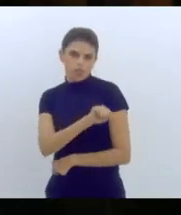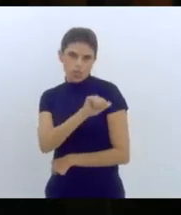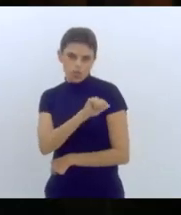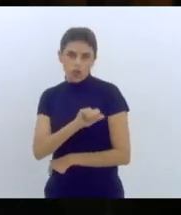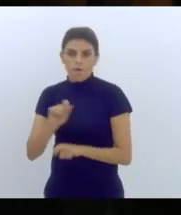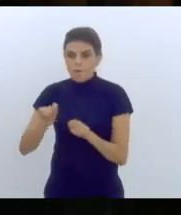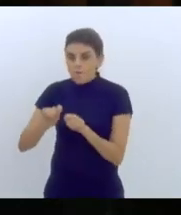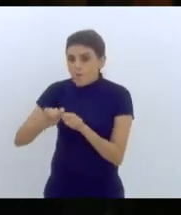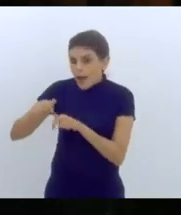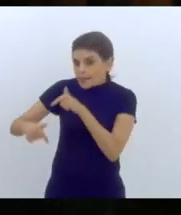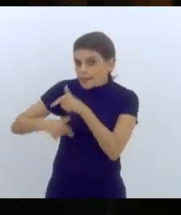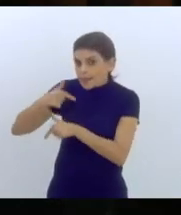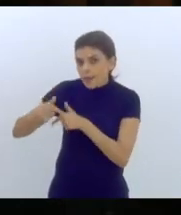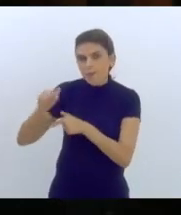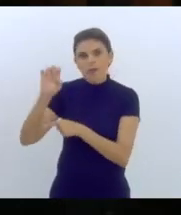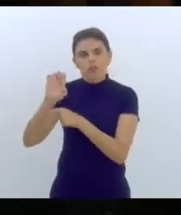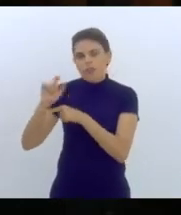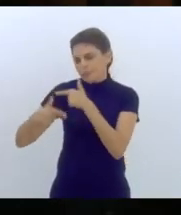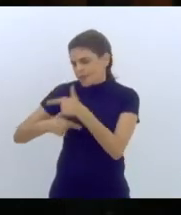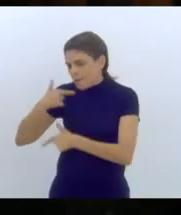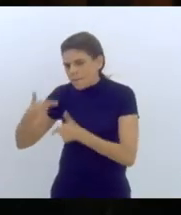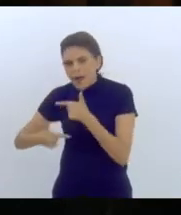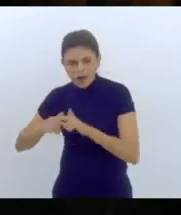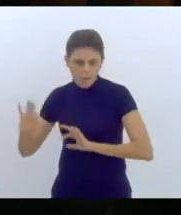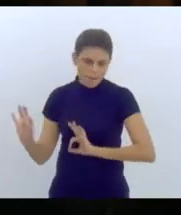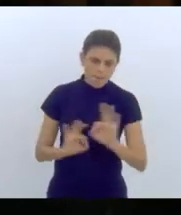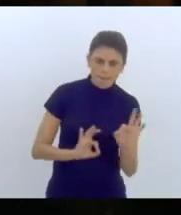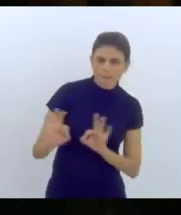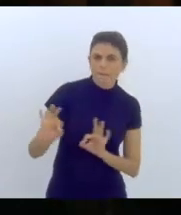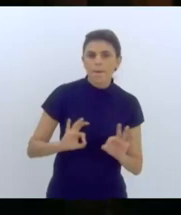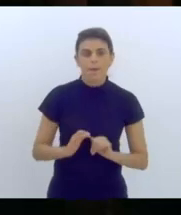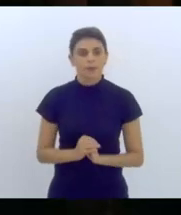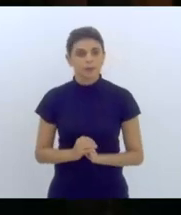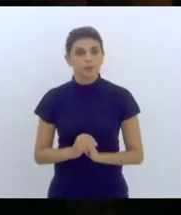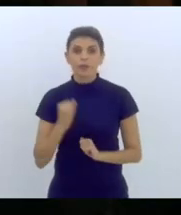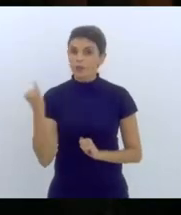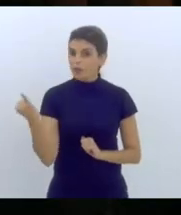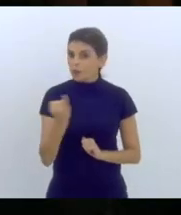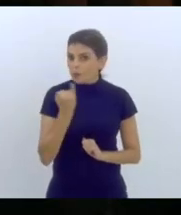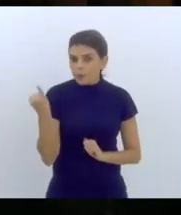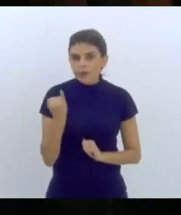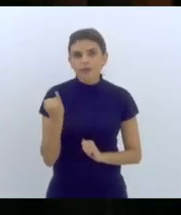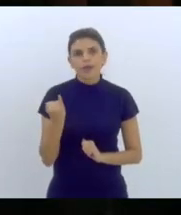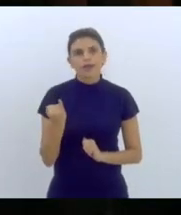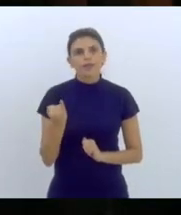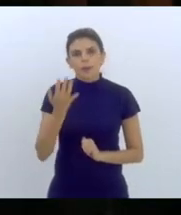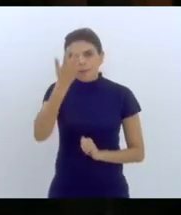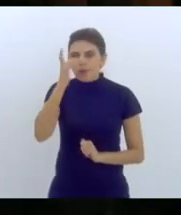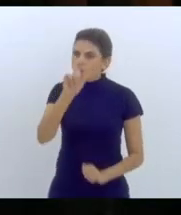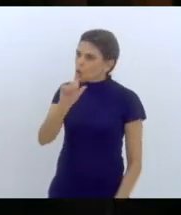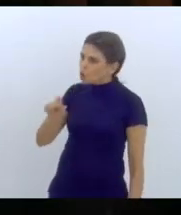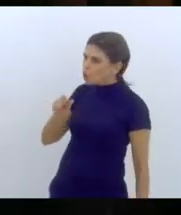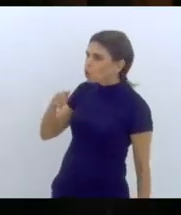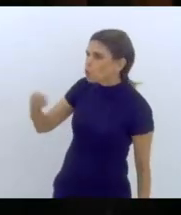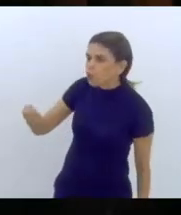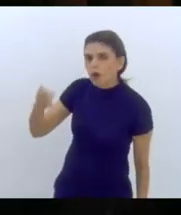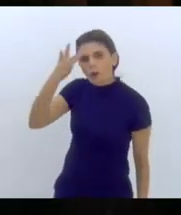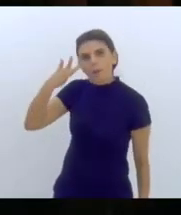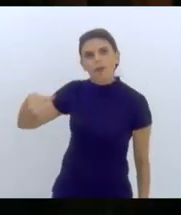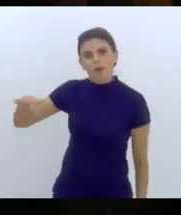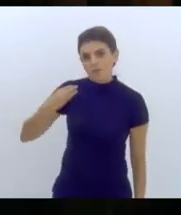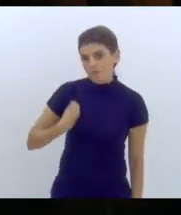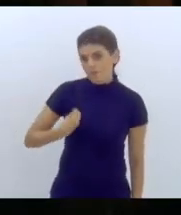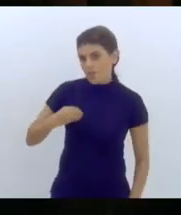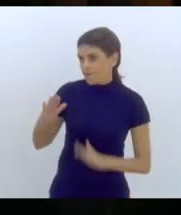fazem o Estado funcionar. E é importante que a ojeriza que se tem sobre quem vive na